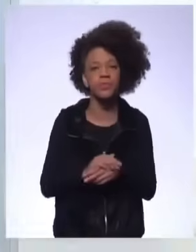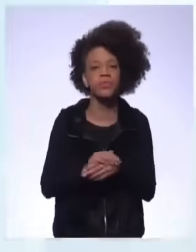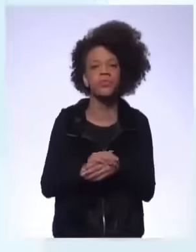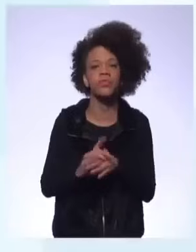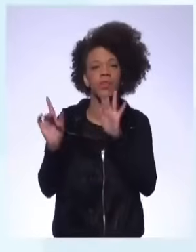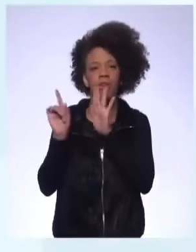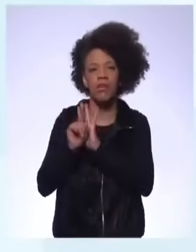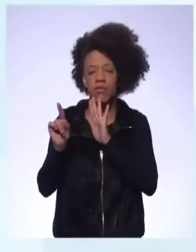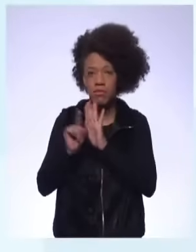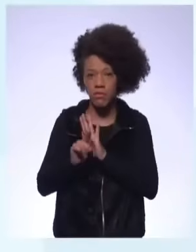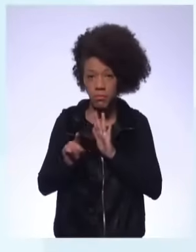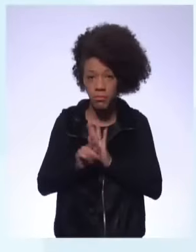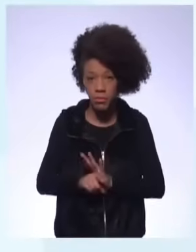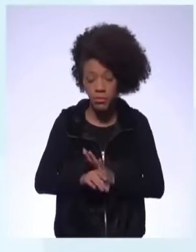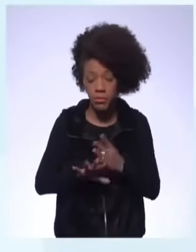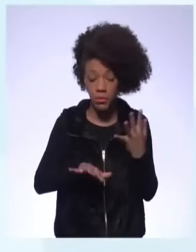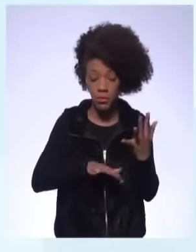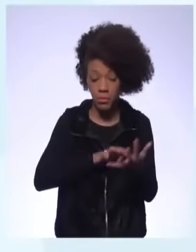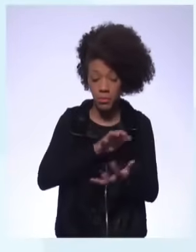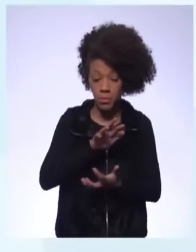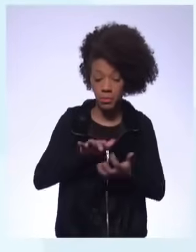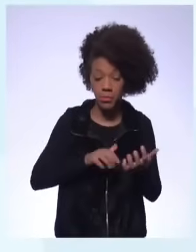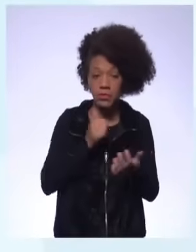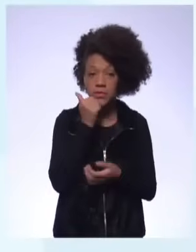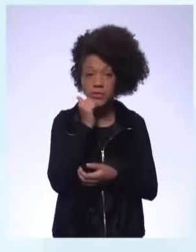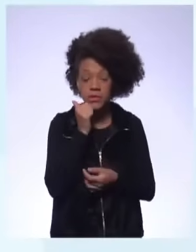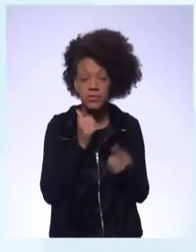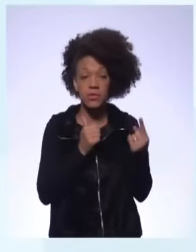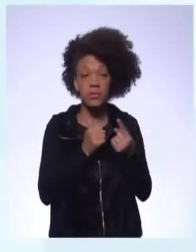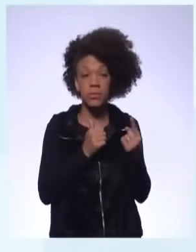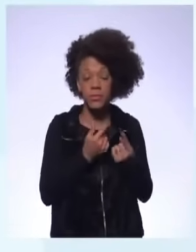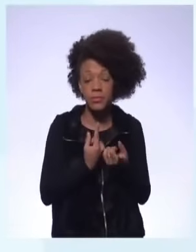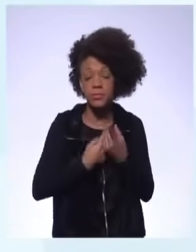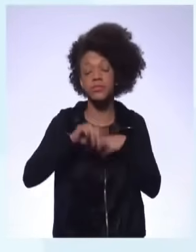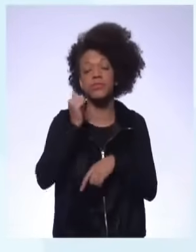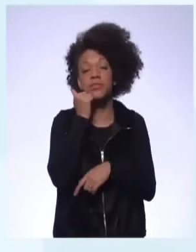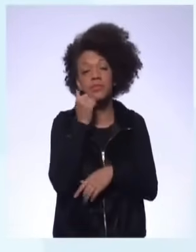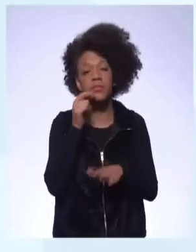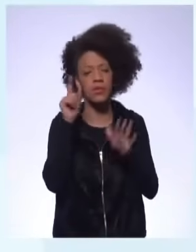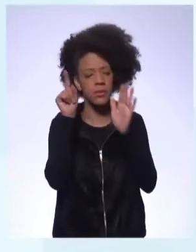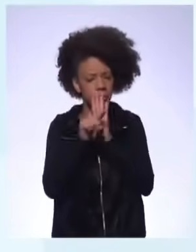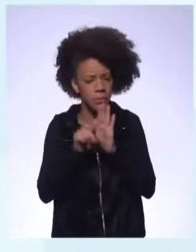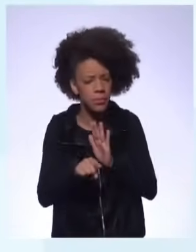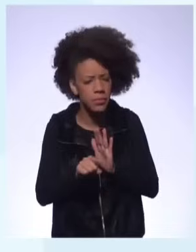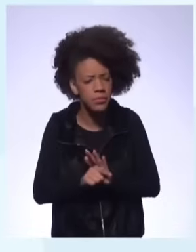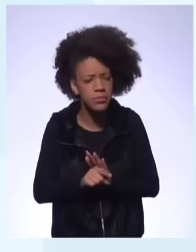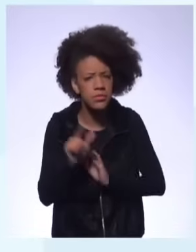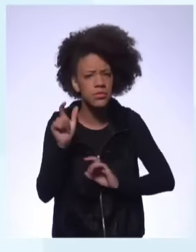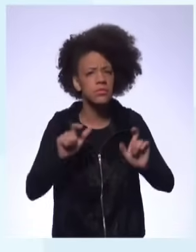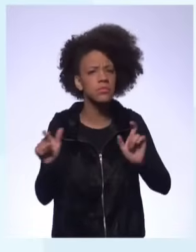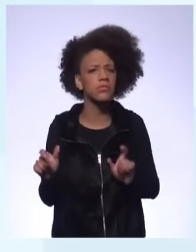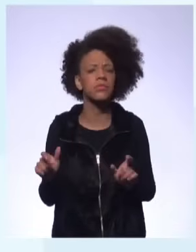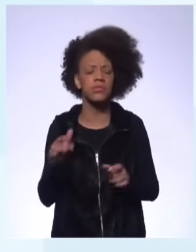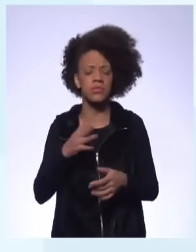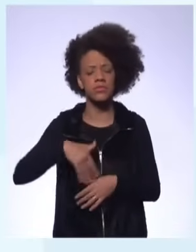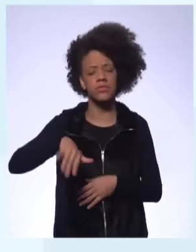perguntas movimentam a ciência e o primeiro passo para se tornar cientista é questionar os fenômenos à sua volta. Tá